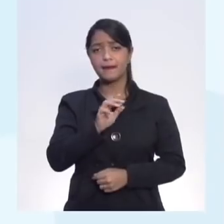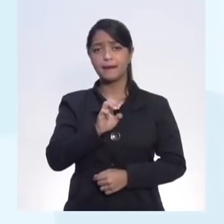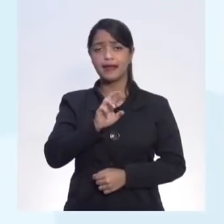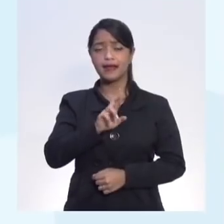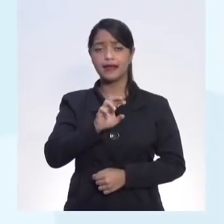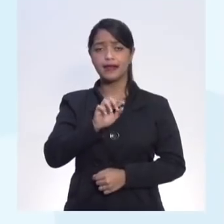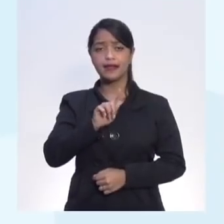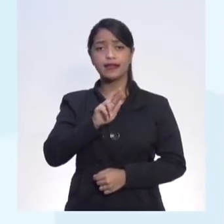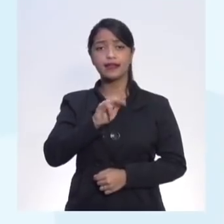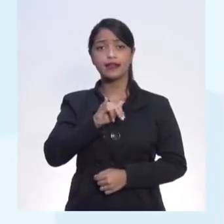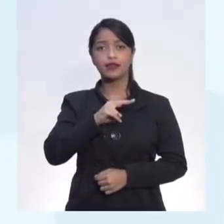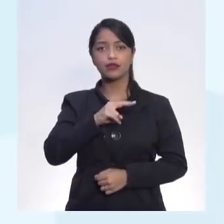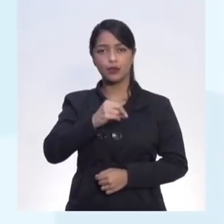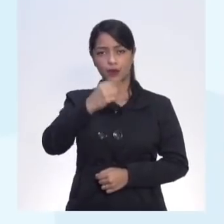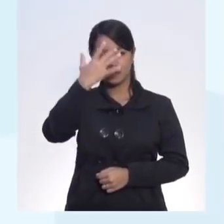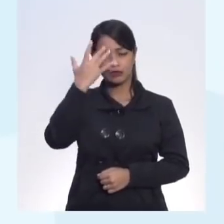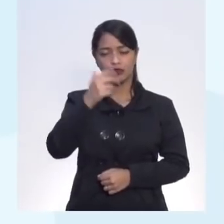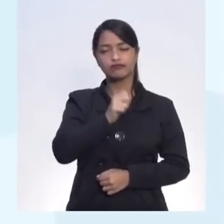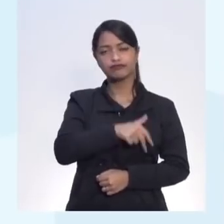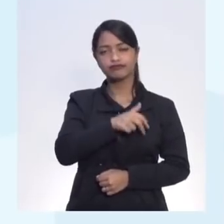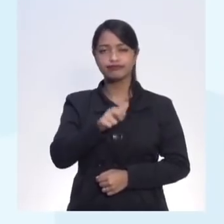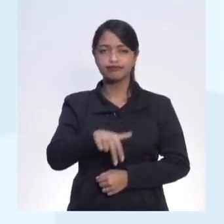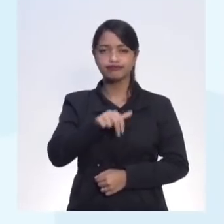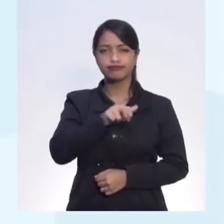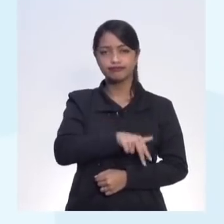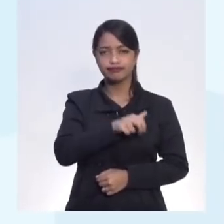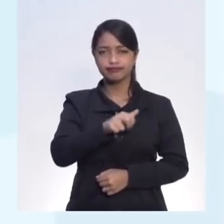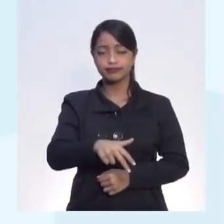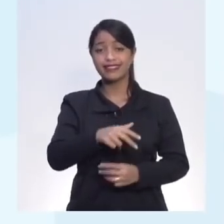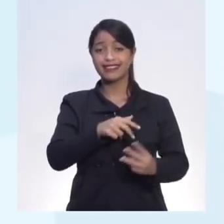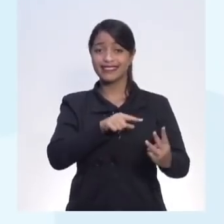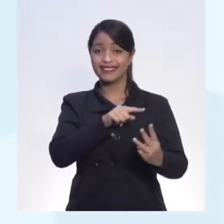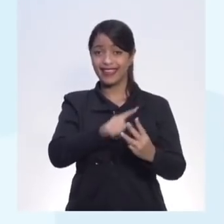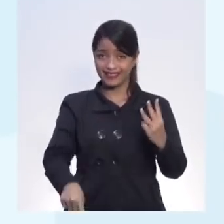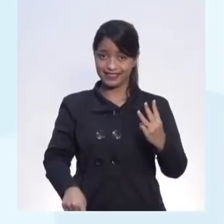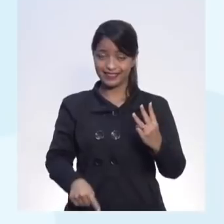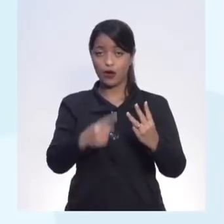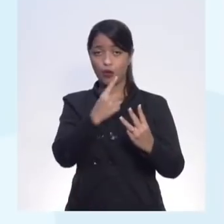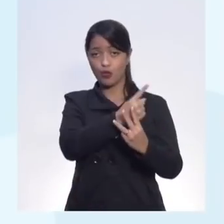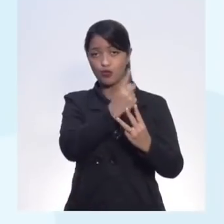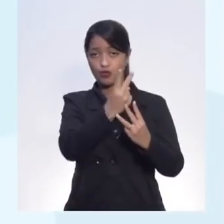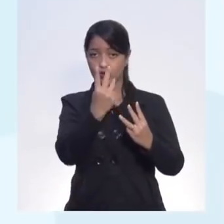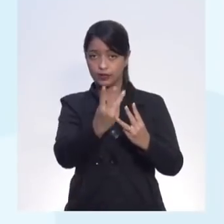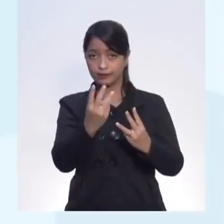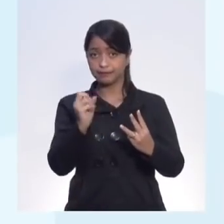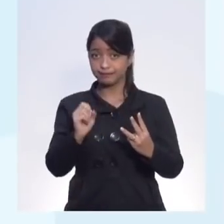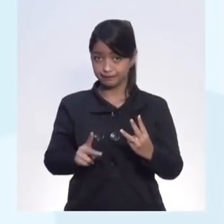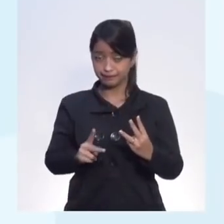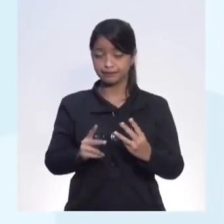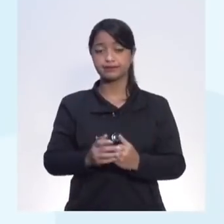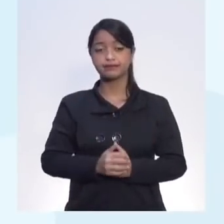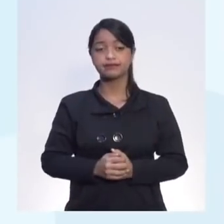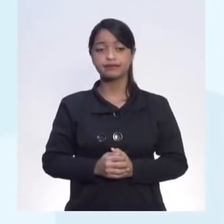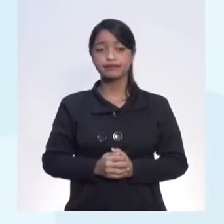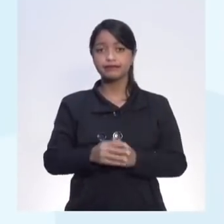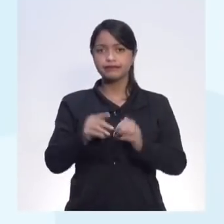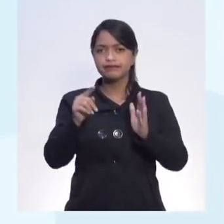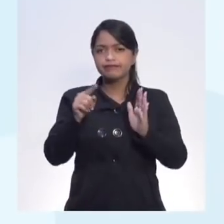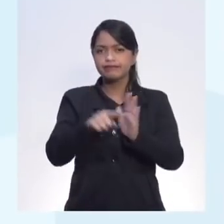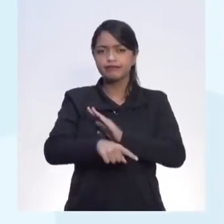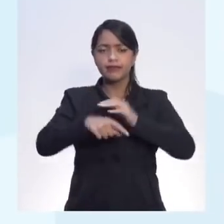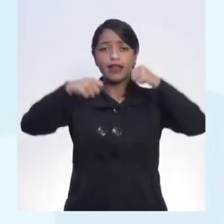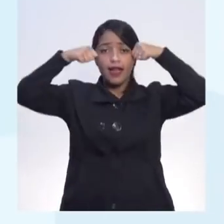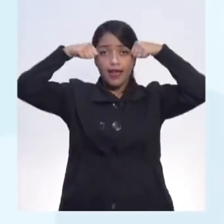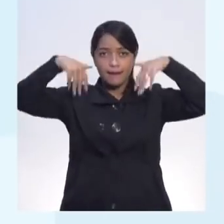peregrinos, o 2 e o 3, né? Temos as falas aí de cada um e temos até uma fala deles juntos. E por que Emília pensou em